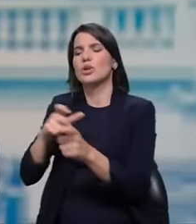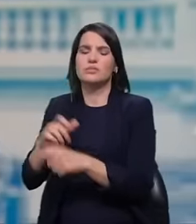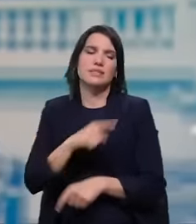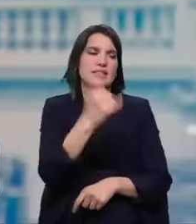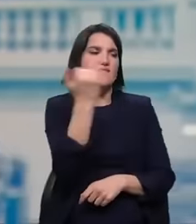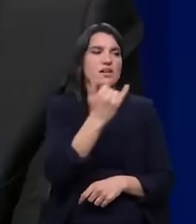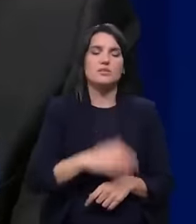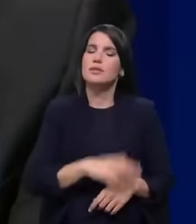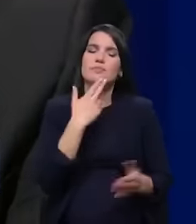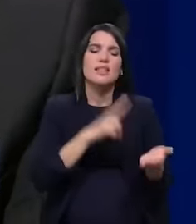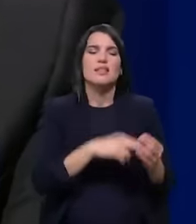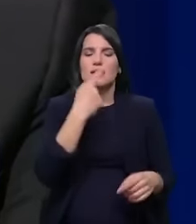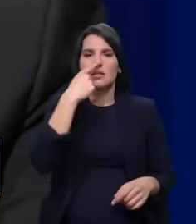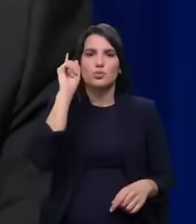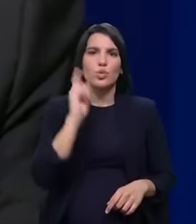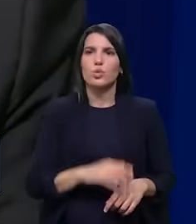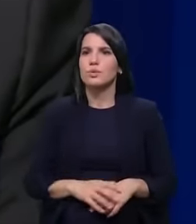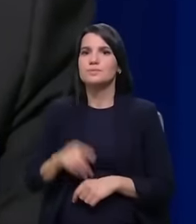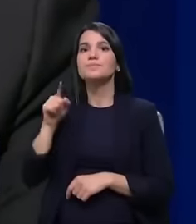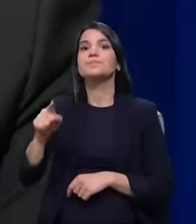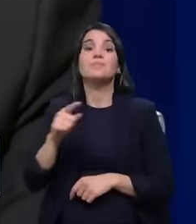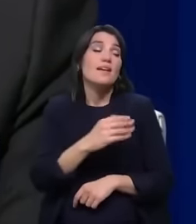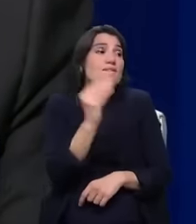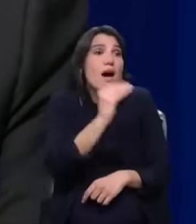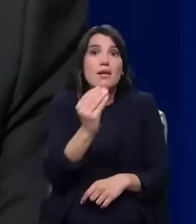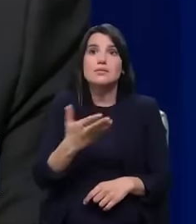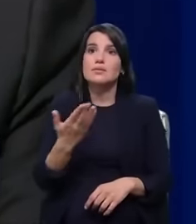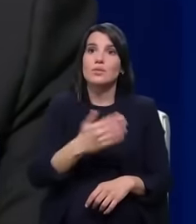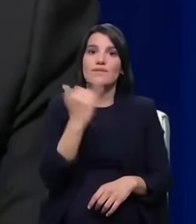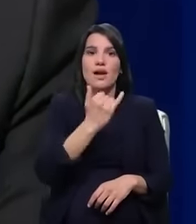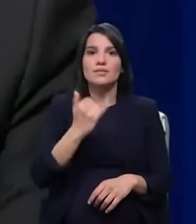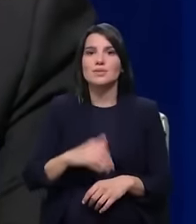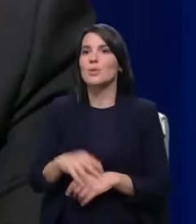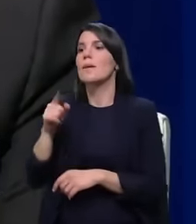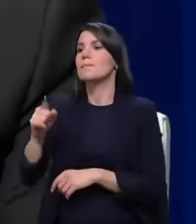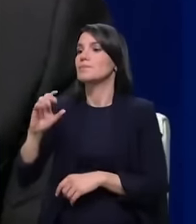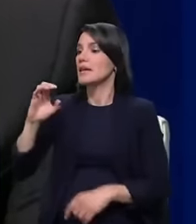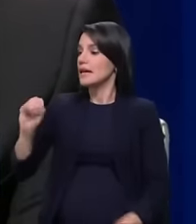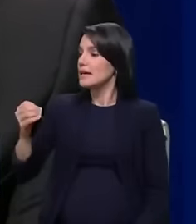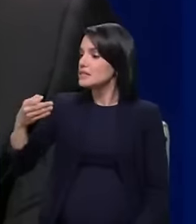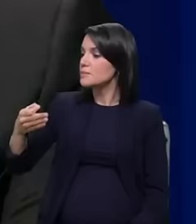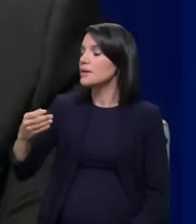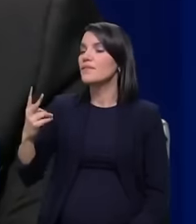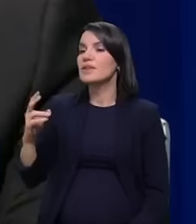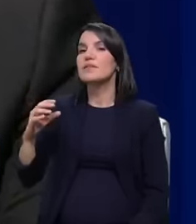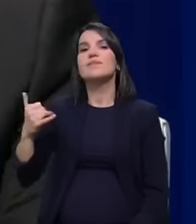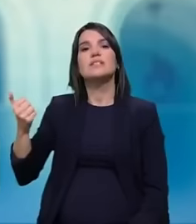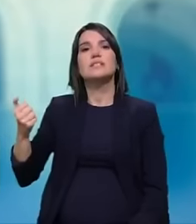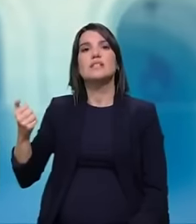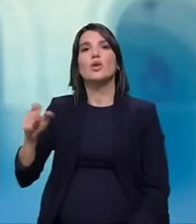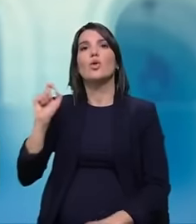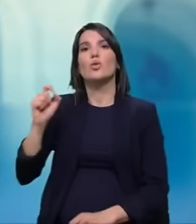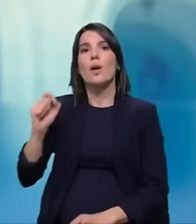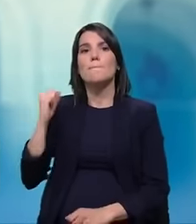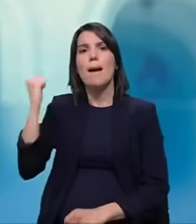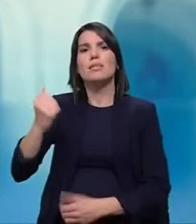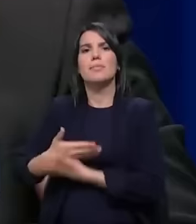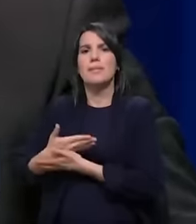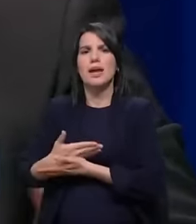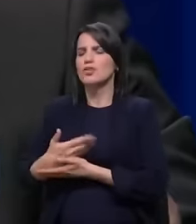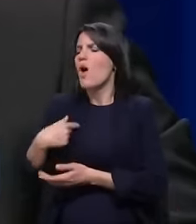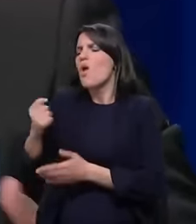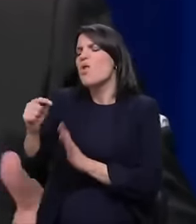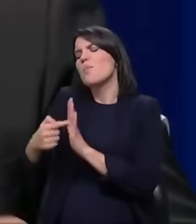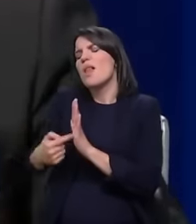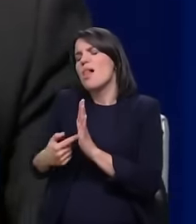menos 2 candidatos seus foram condenados por terrorismo. É falso. Condenados, foram ex-membros das FP25. É falso. Mataram, desculpe, diga os nomes. Mataram bebés. Não, eu não os tenho aqui